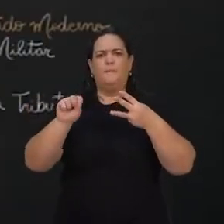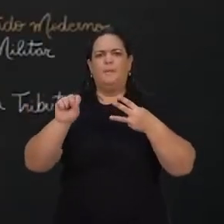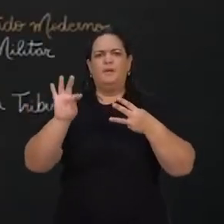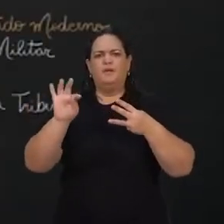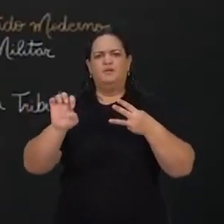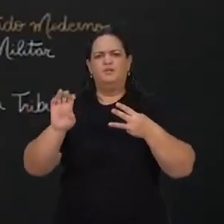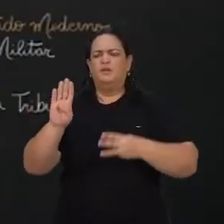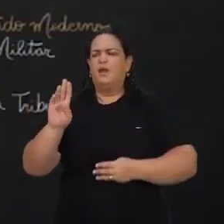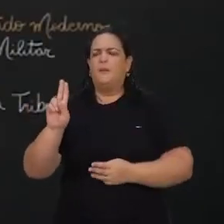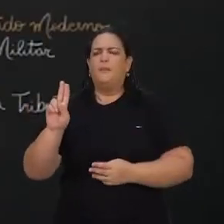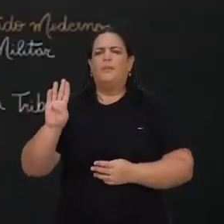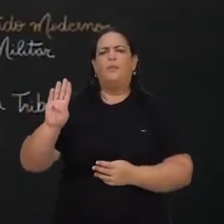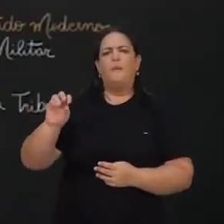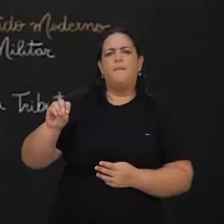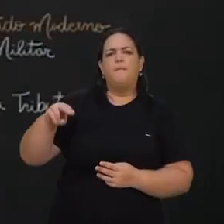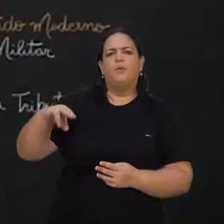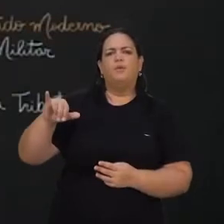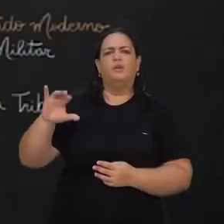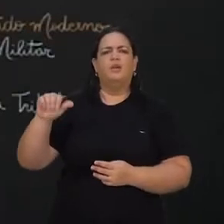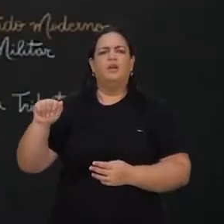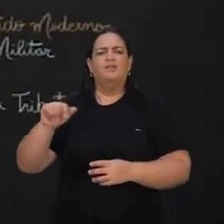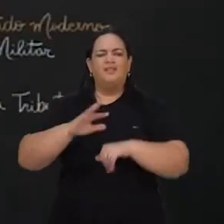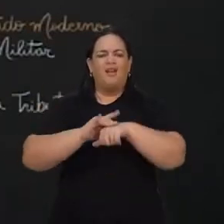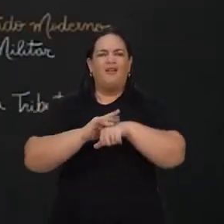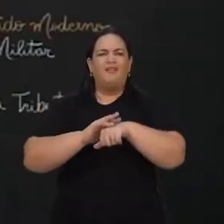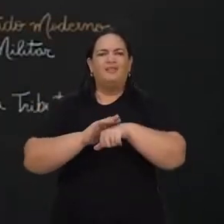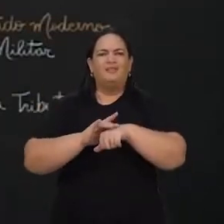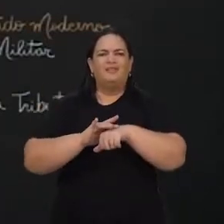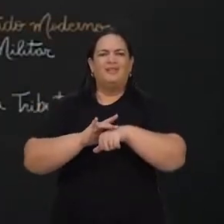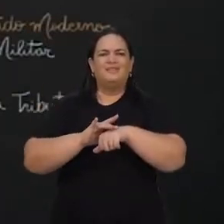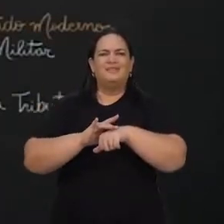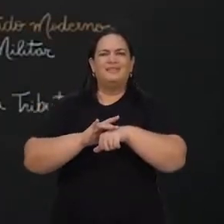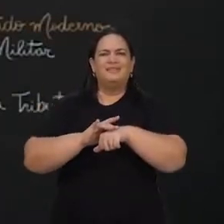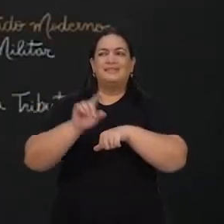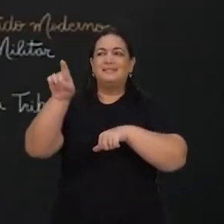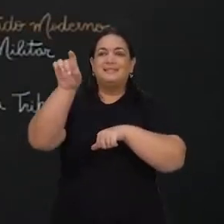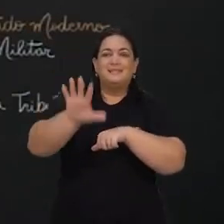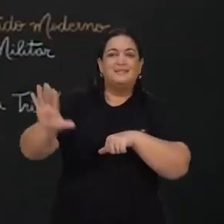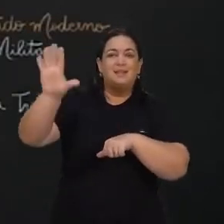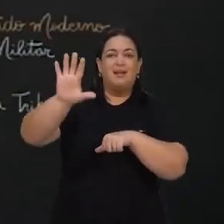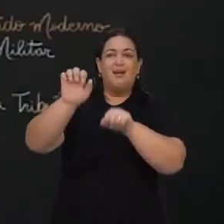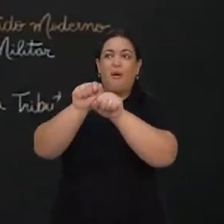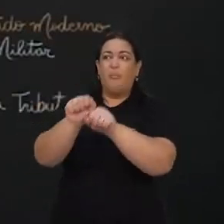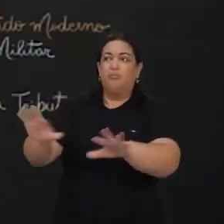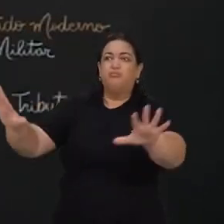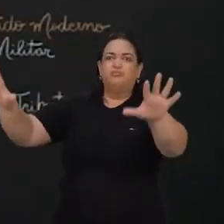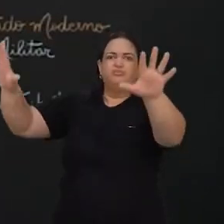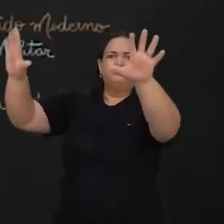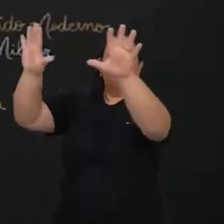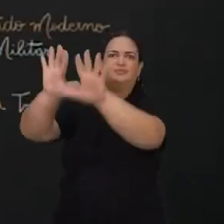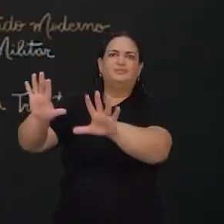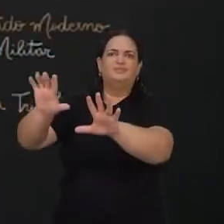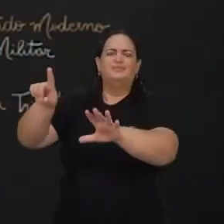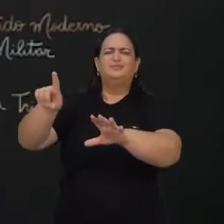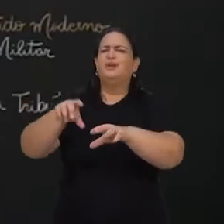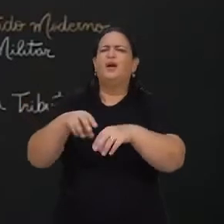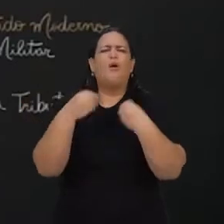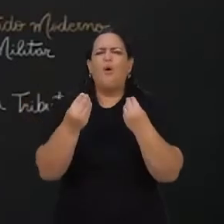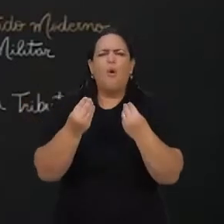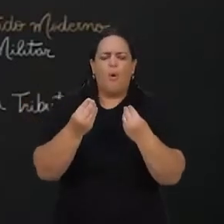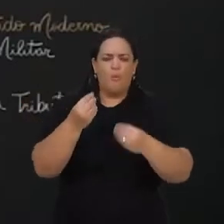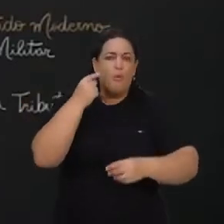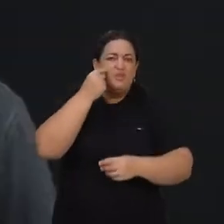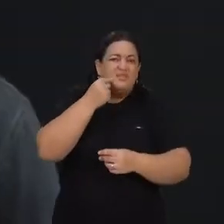peste bubônica foi uma doença que tomou a Europa no século XIV, que era provocada pela pulguinha que tinha no